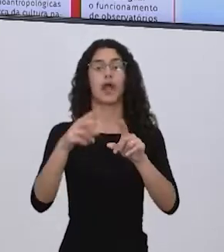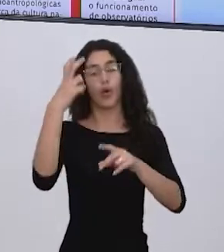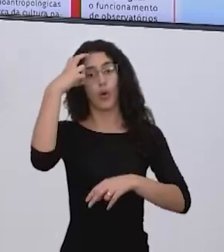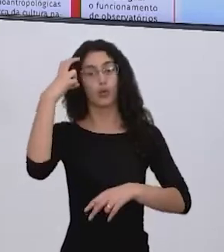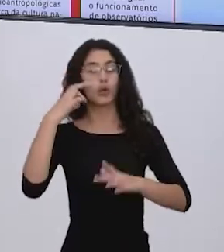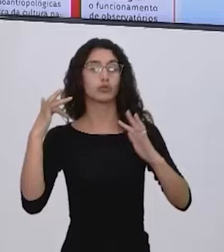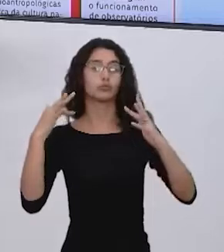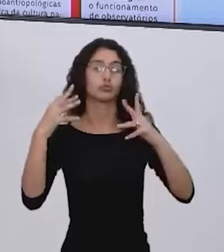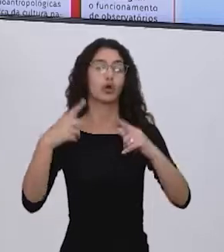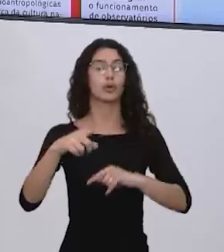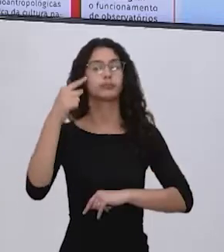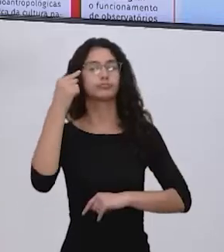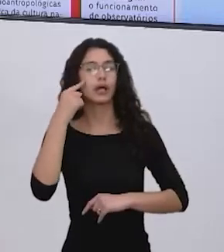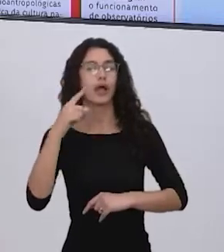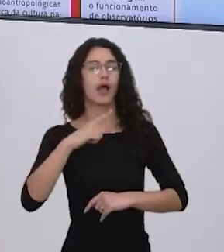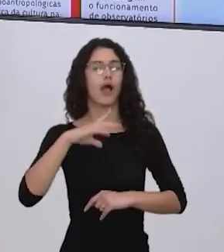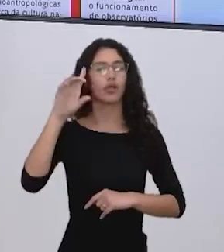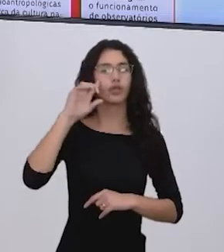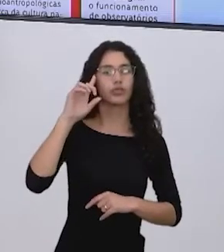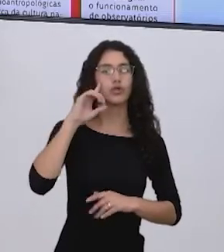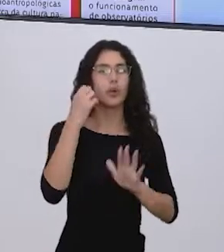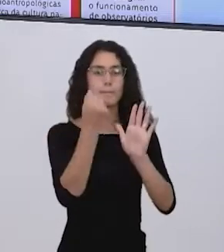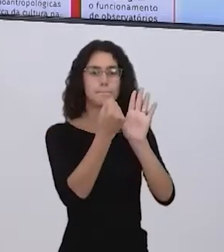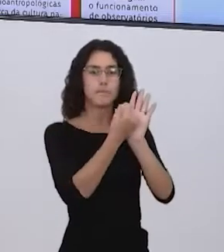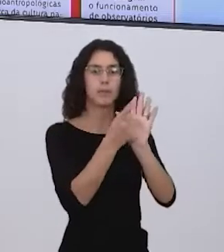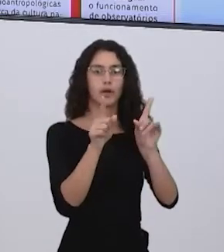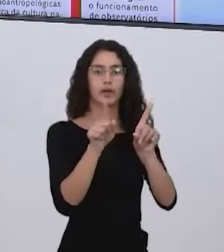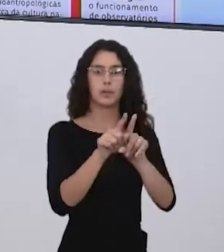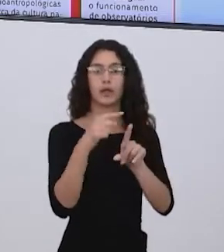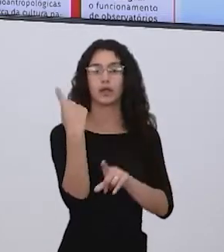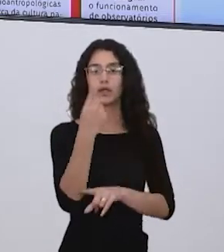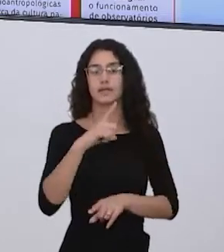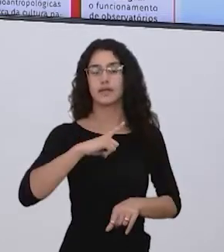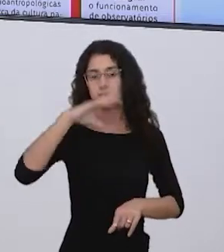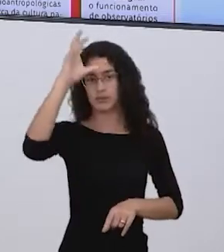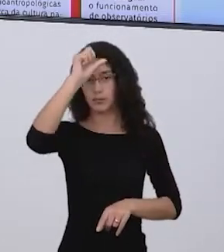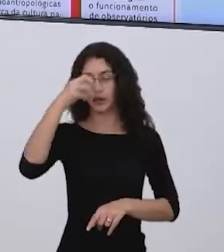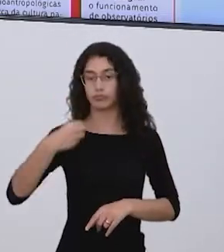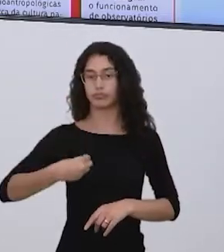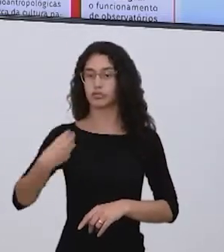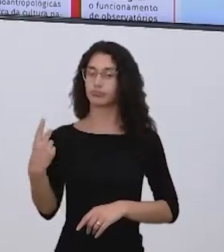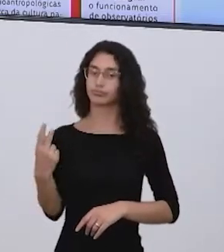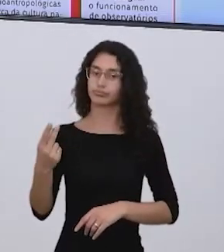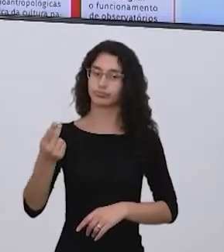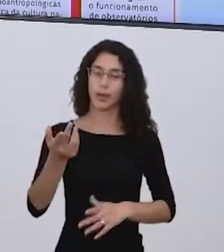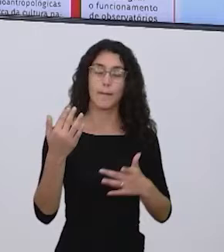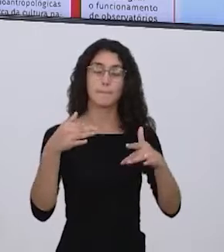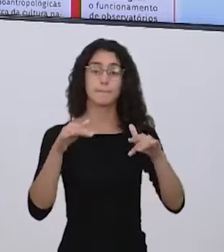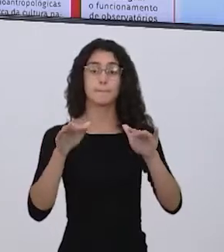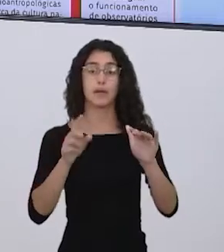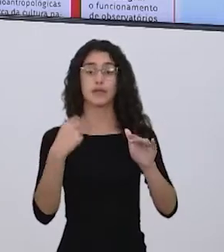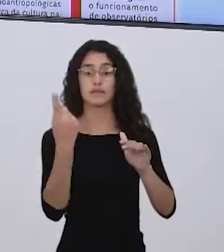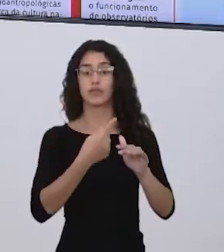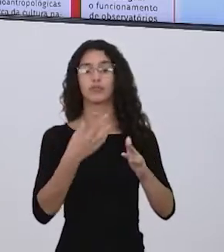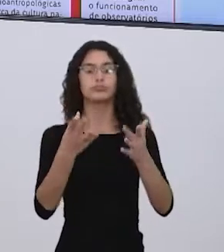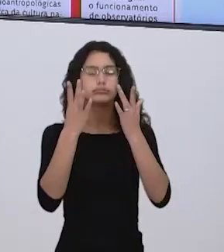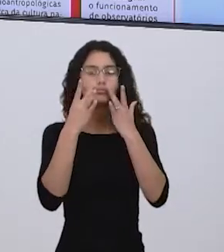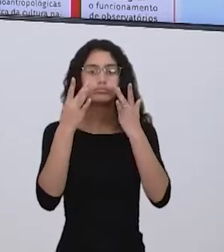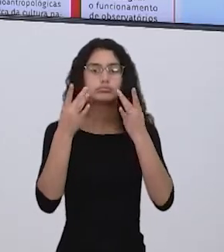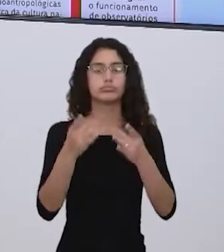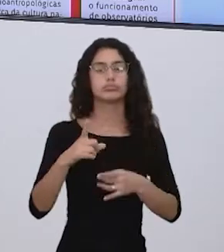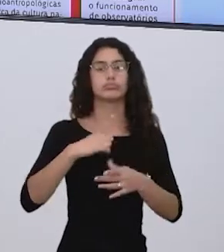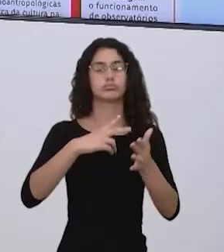as coisas, crenças, hábitos, símbolos que nós temos e aprendemos durante a vida. Mas eu vou me ater